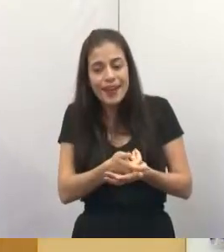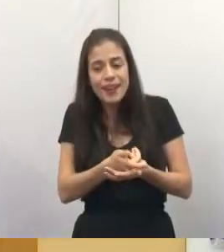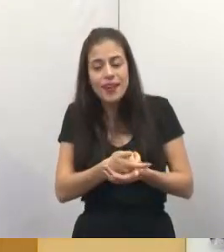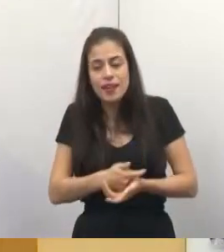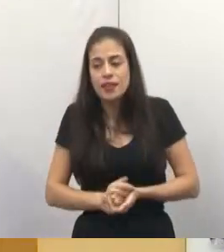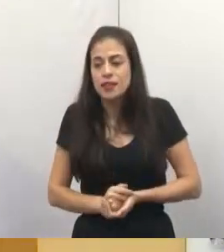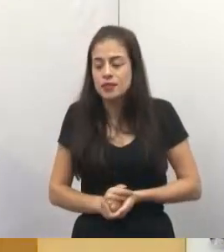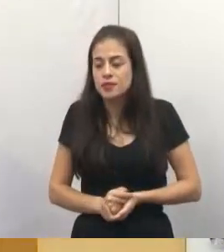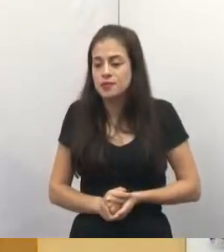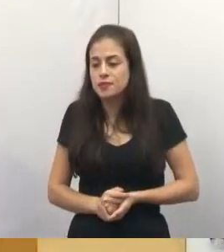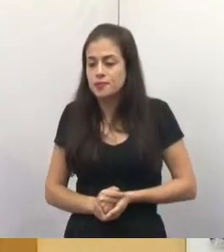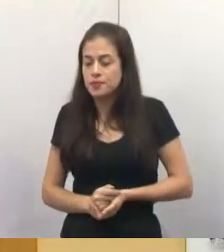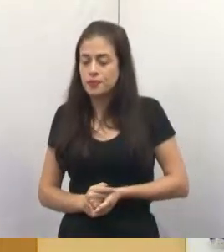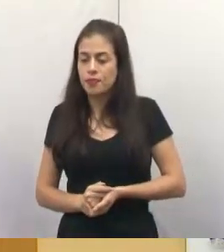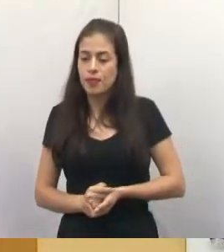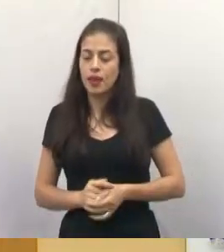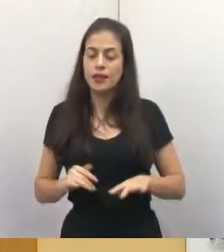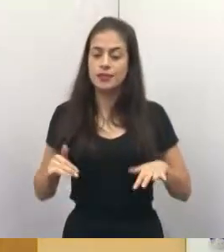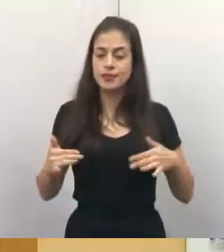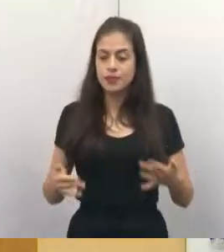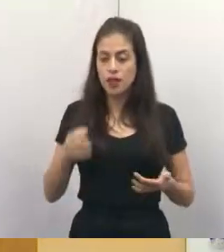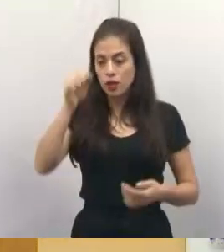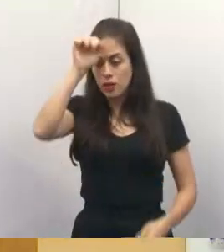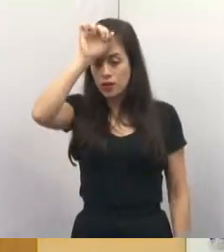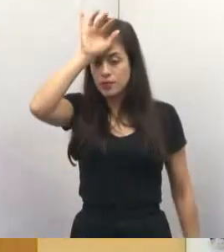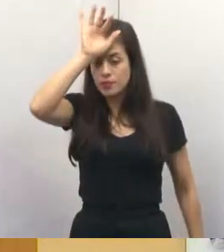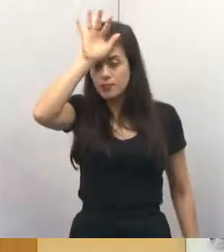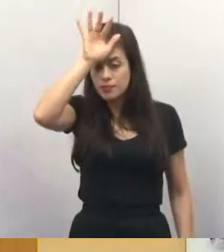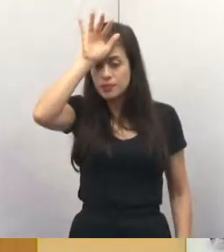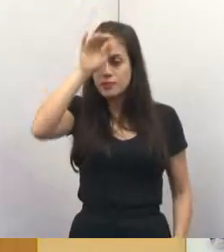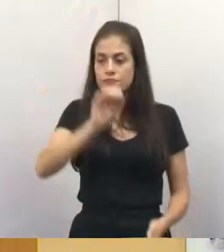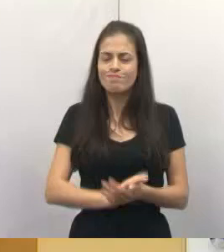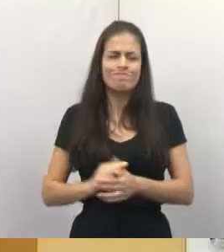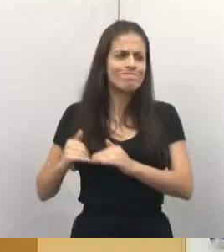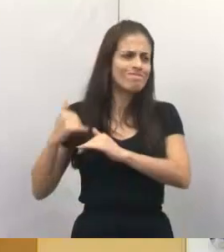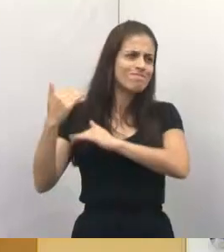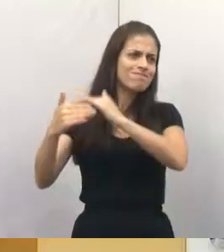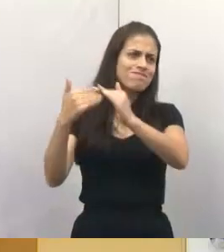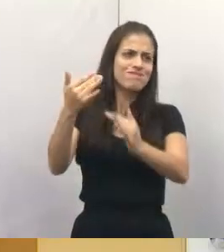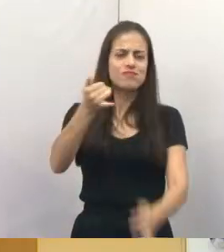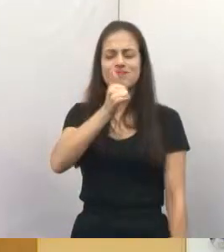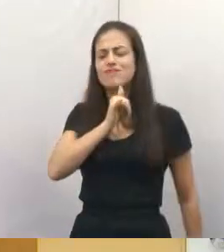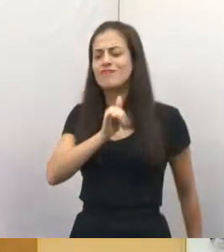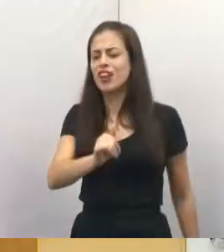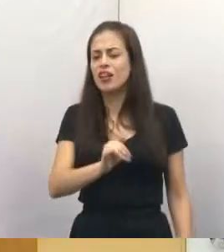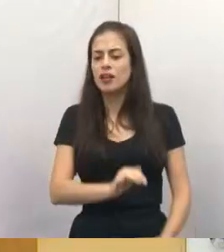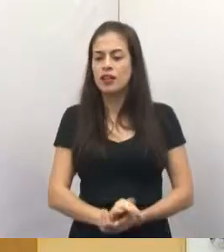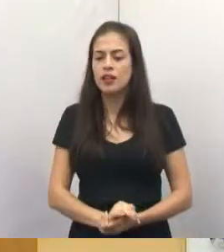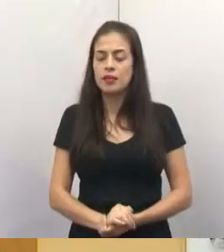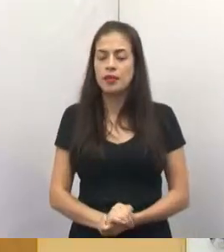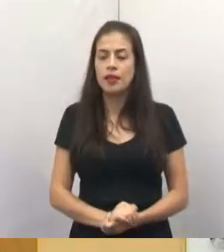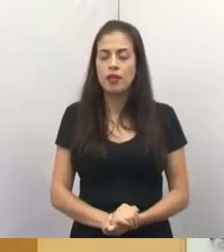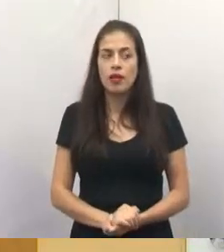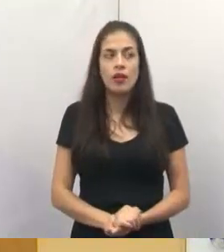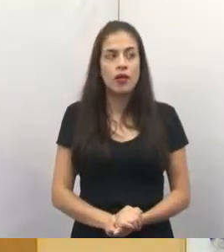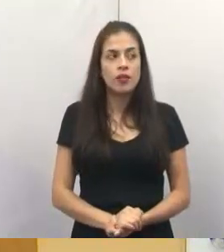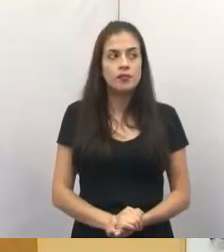conta. Então, assim, ô Rodrigo, não vou estender muito a minha fala e vou